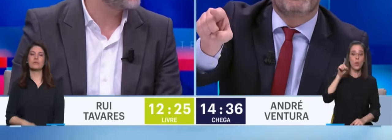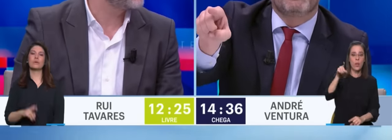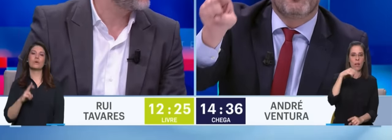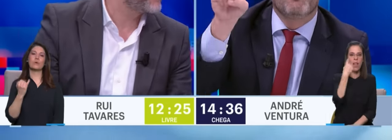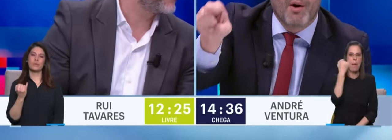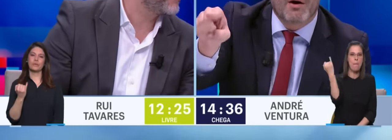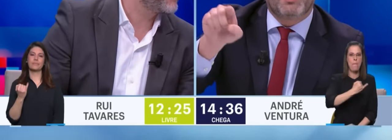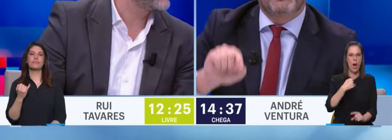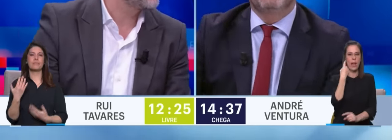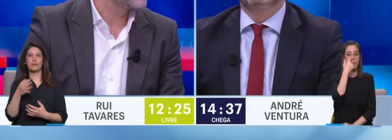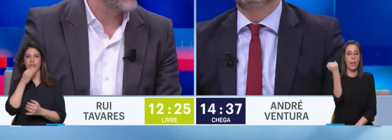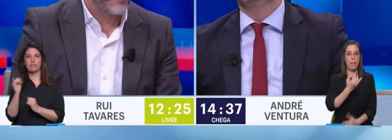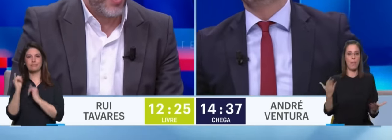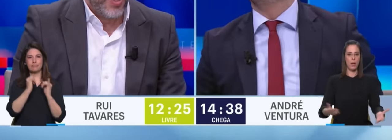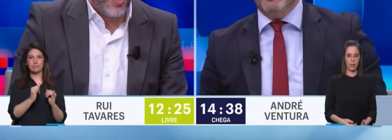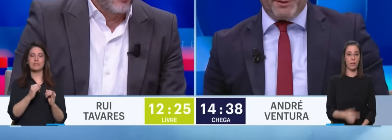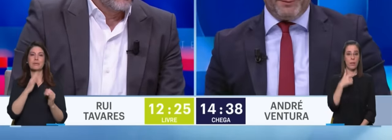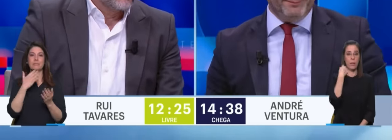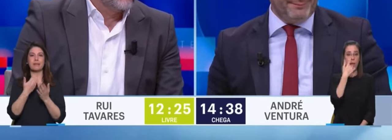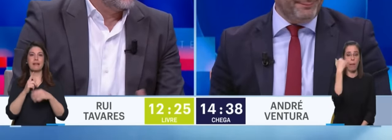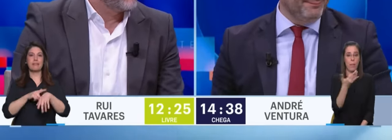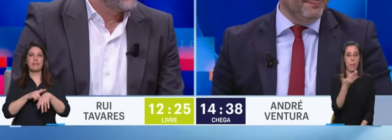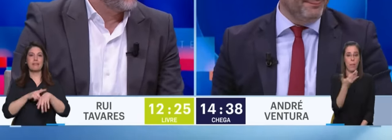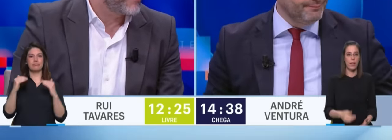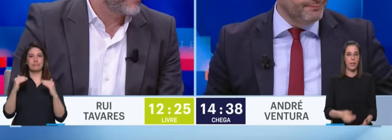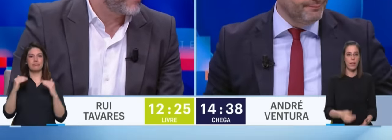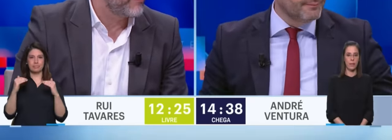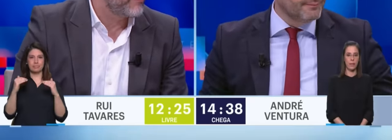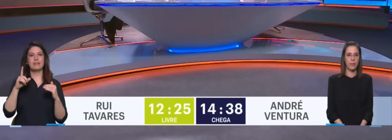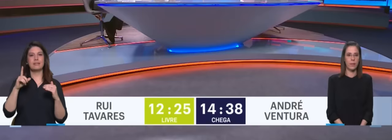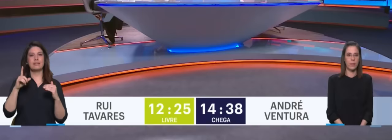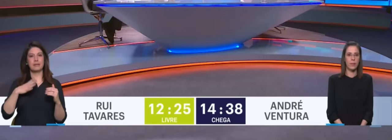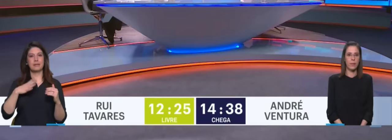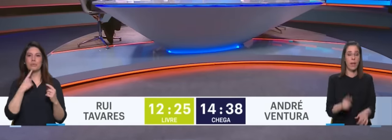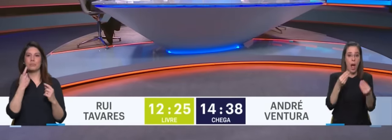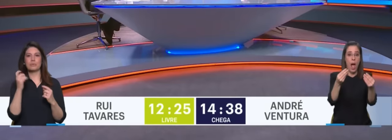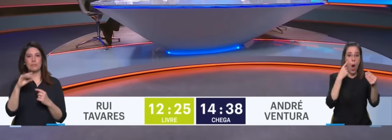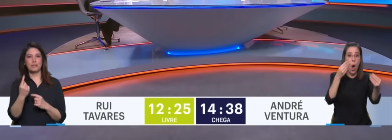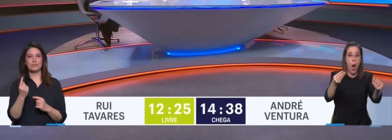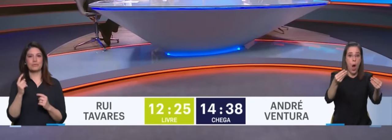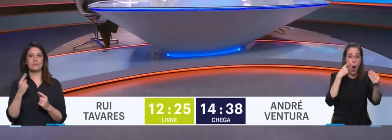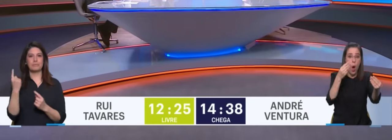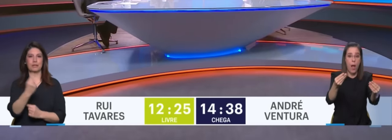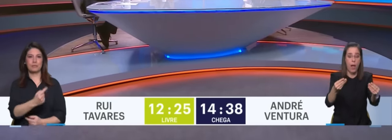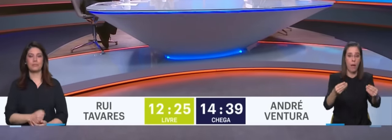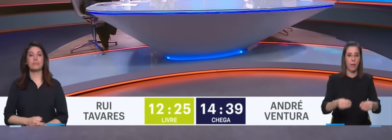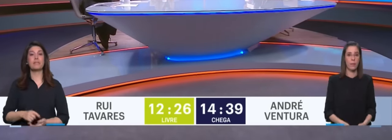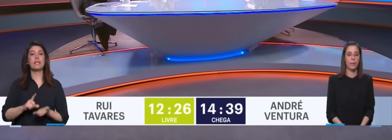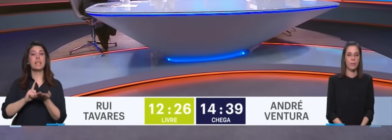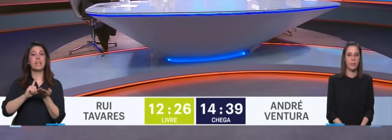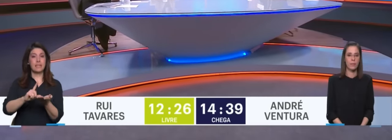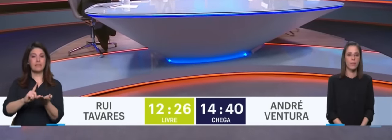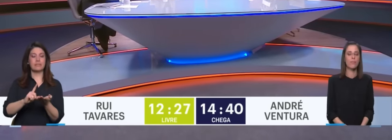hipócrita é um hipó passar novamente a palavra até para curarmos os tempos depois tenho mais uma questão final para C aqui olha Rui Tavares olha aqui o livre